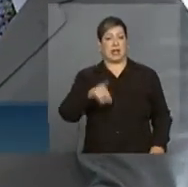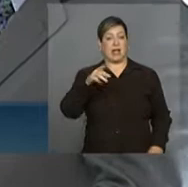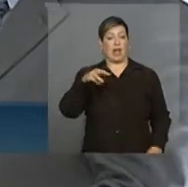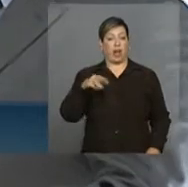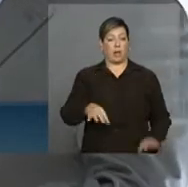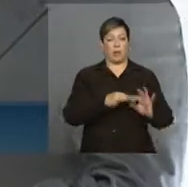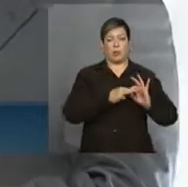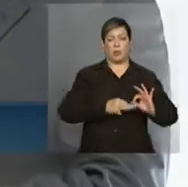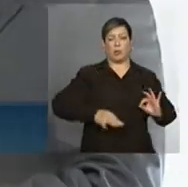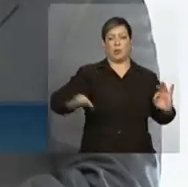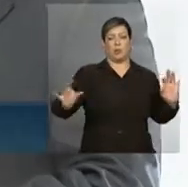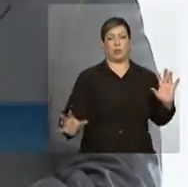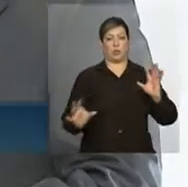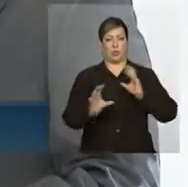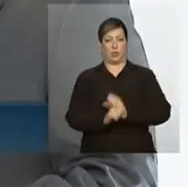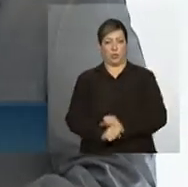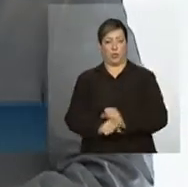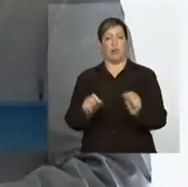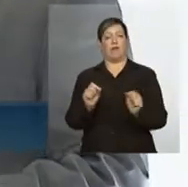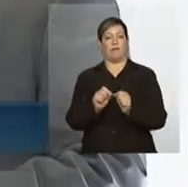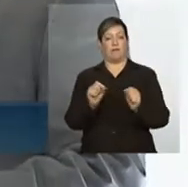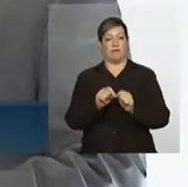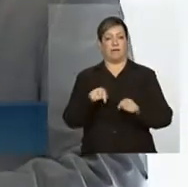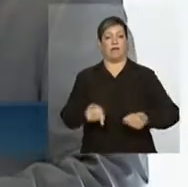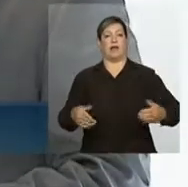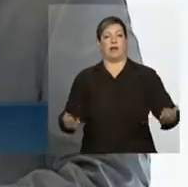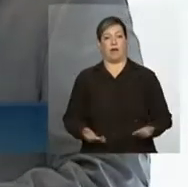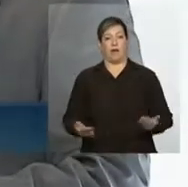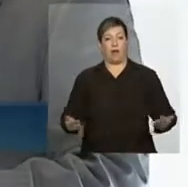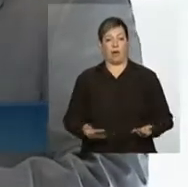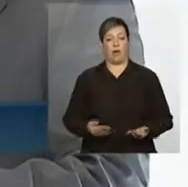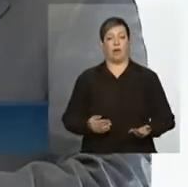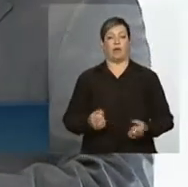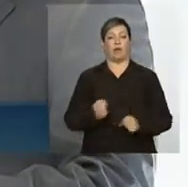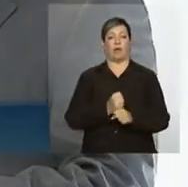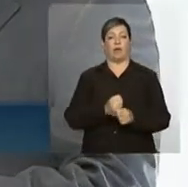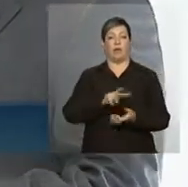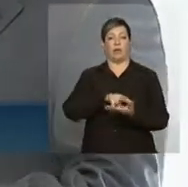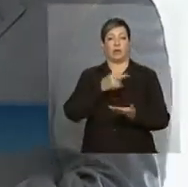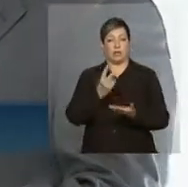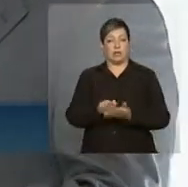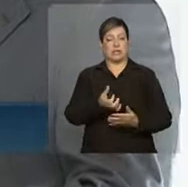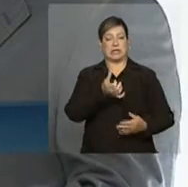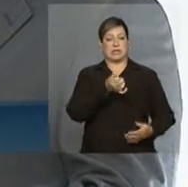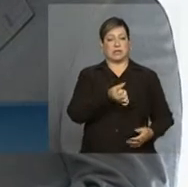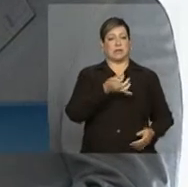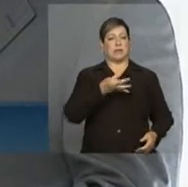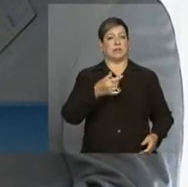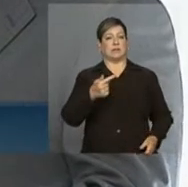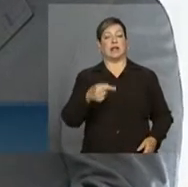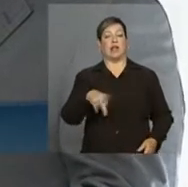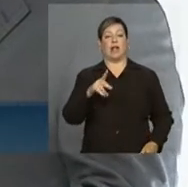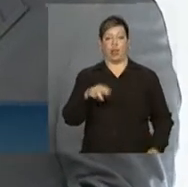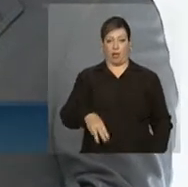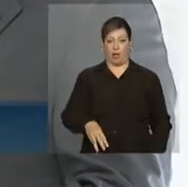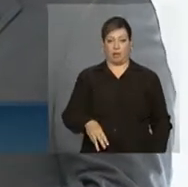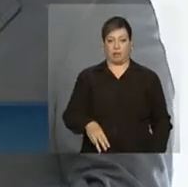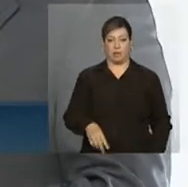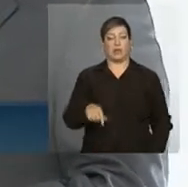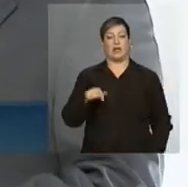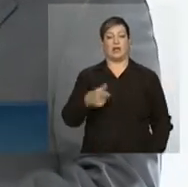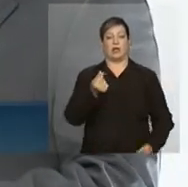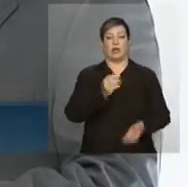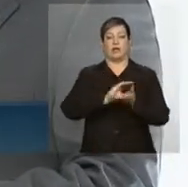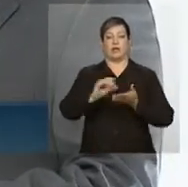quilômetros que estão sendo concessionados para a duplicação de 647 quilômetros. O investimento